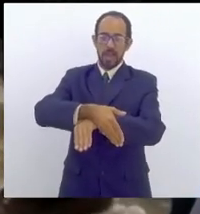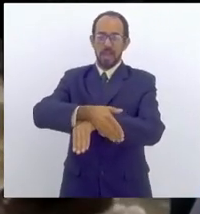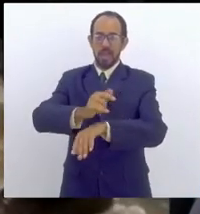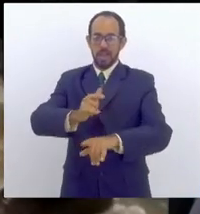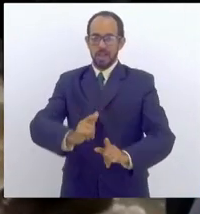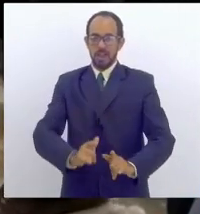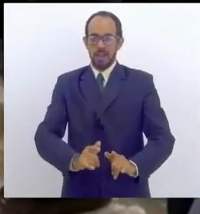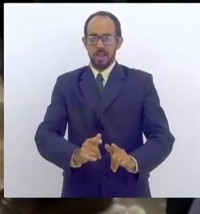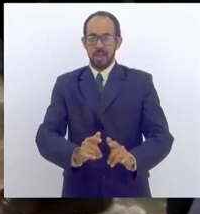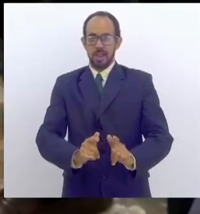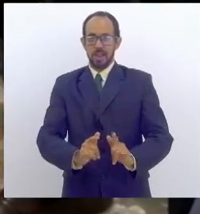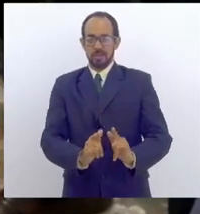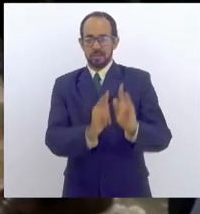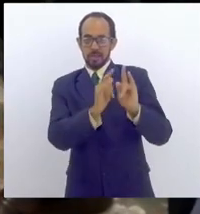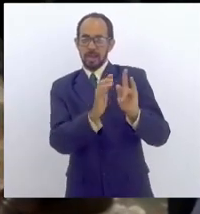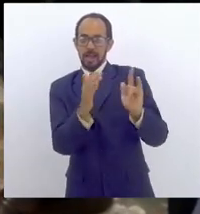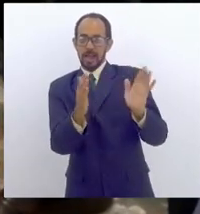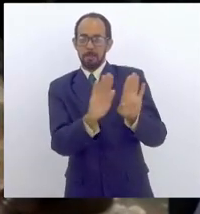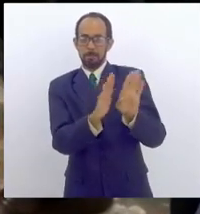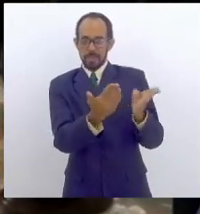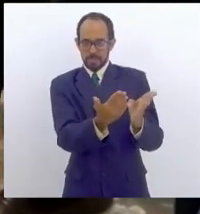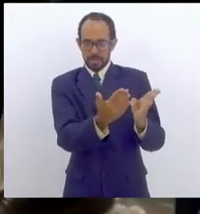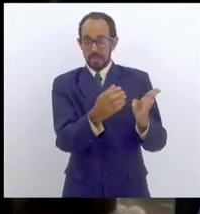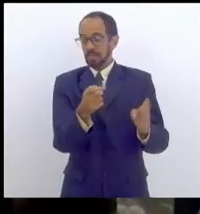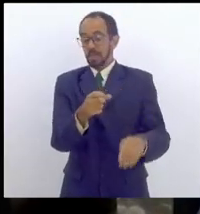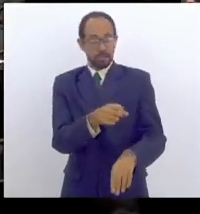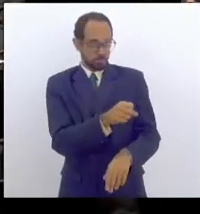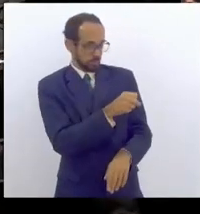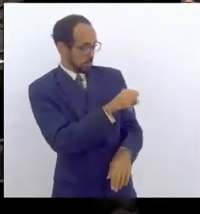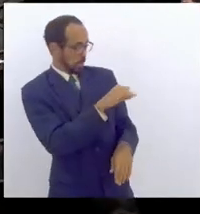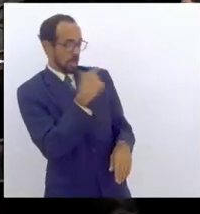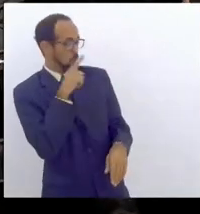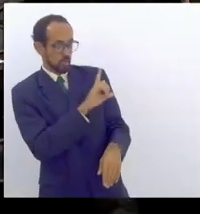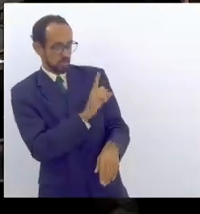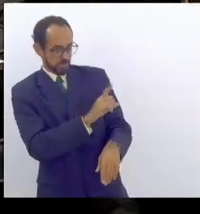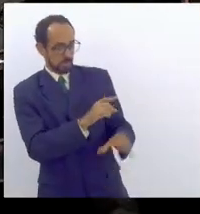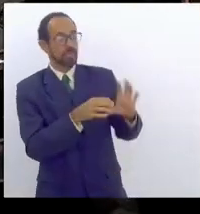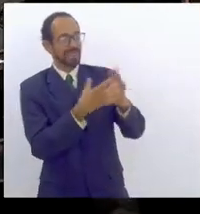não consiga, está deferido. Muito obrigado, senhor.